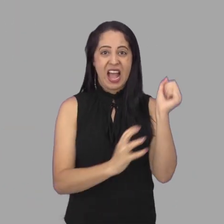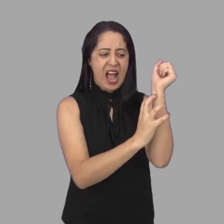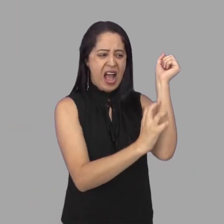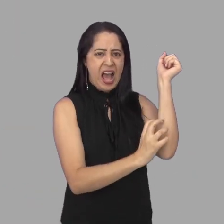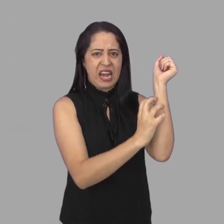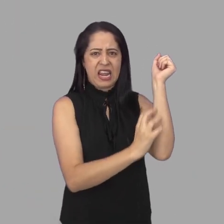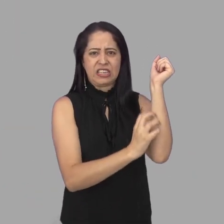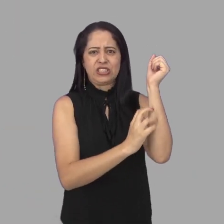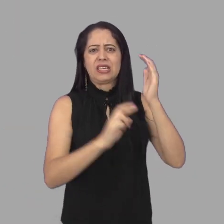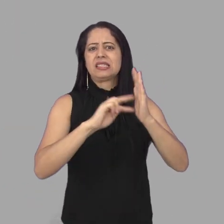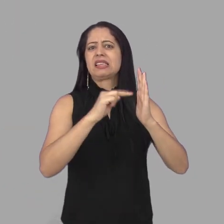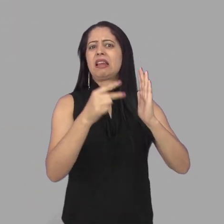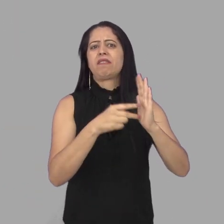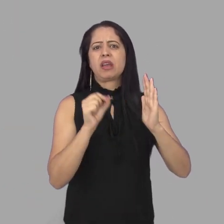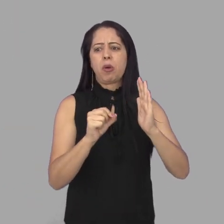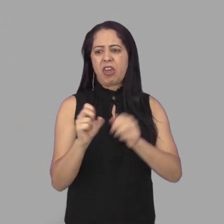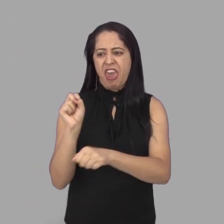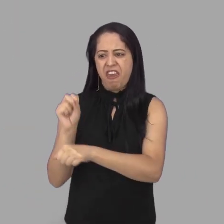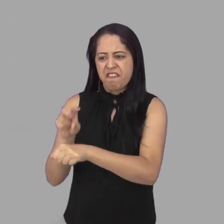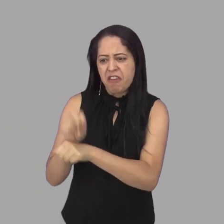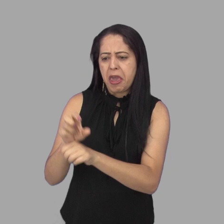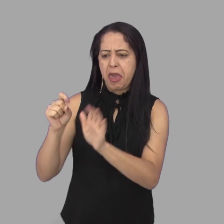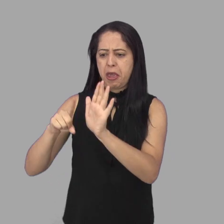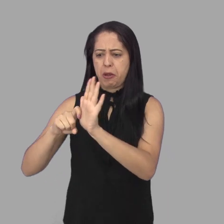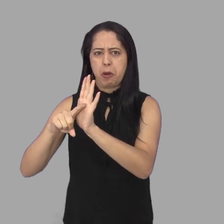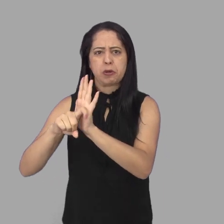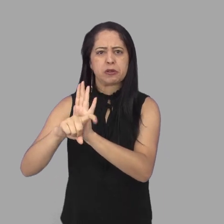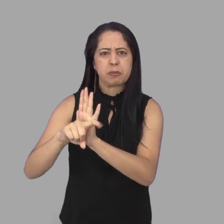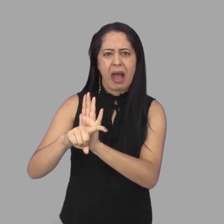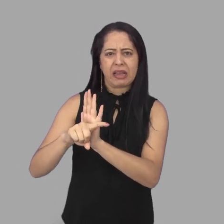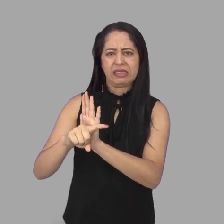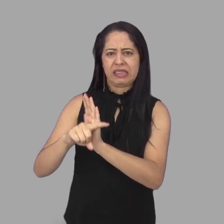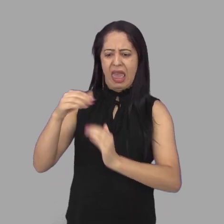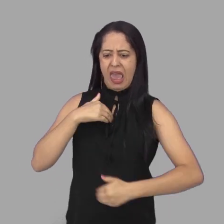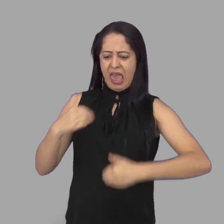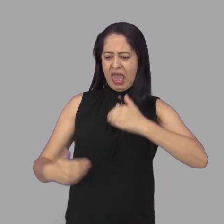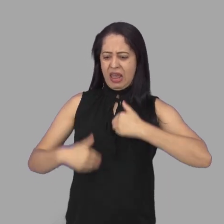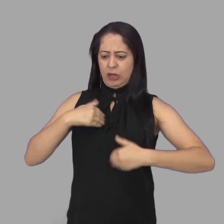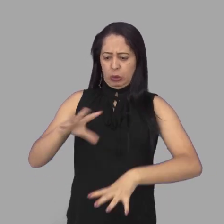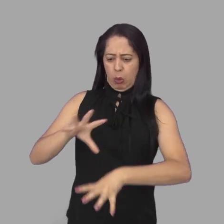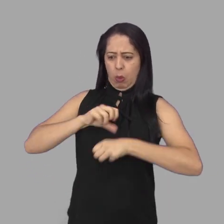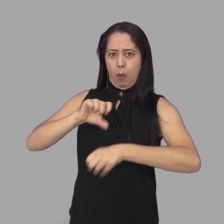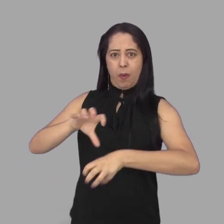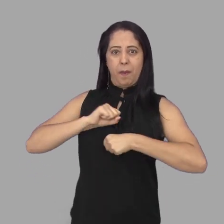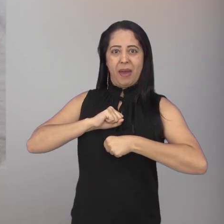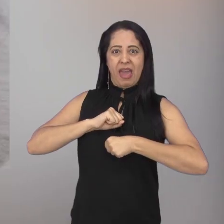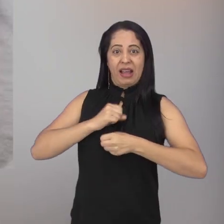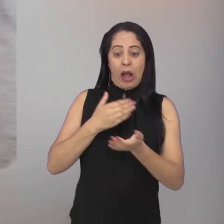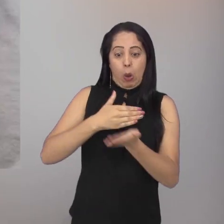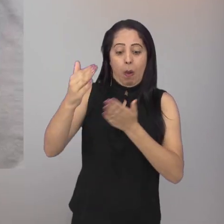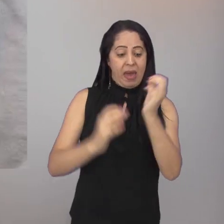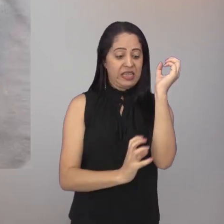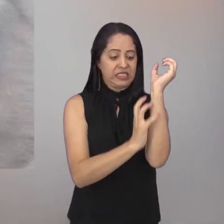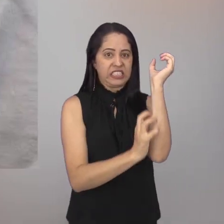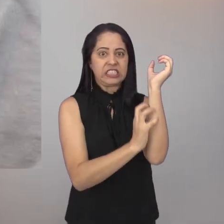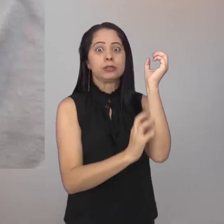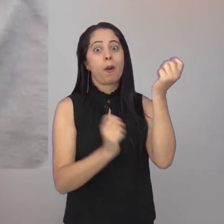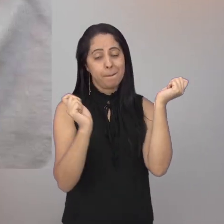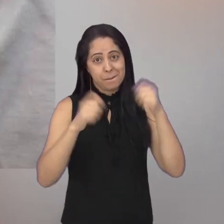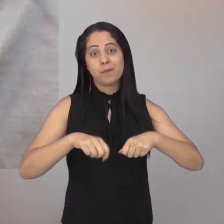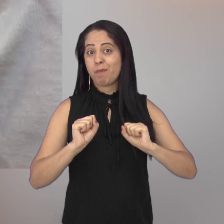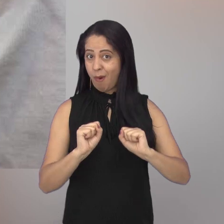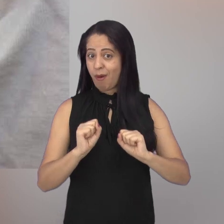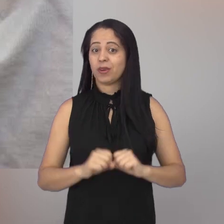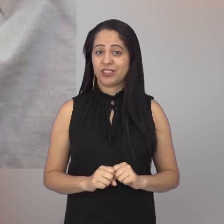nosso corpo emite uma resposta exagerada quando entra em contato com agentes externos, interpretados como